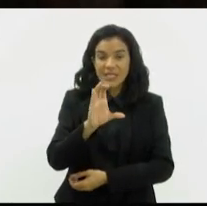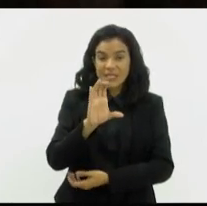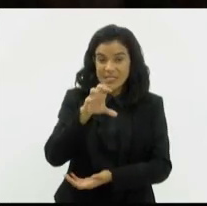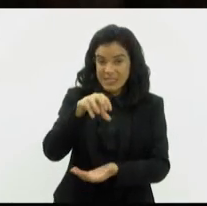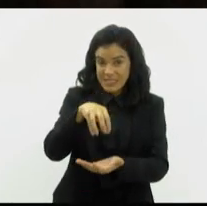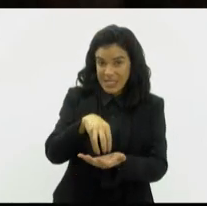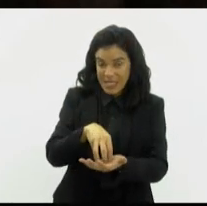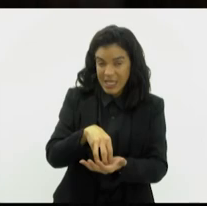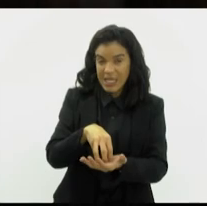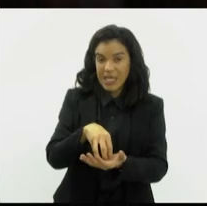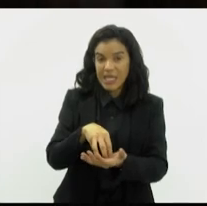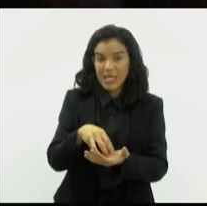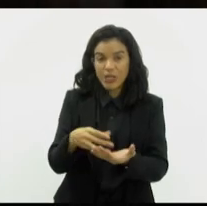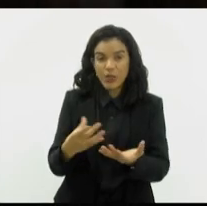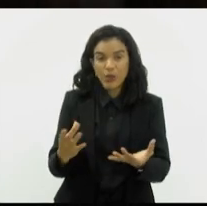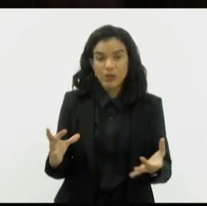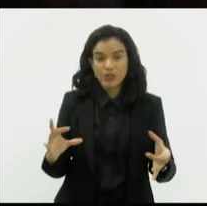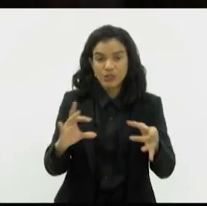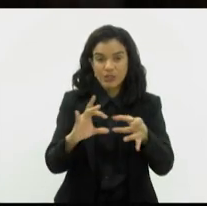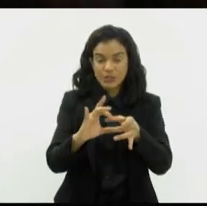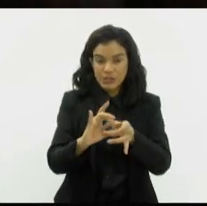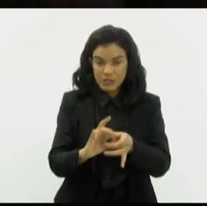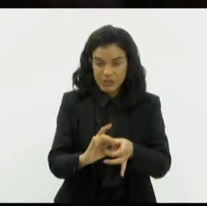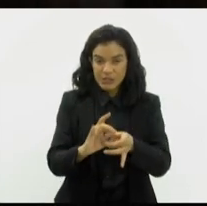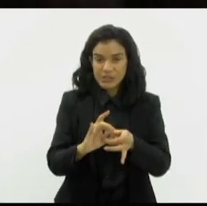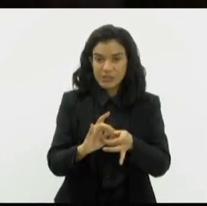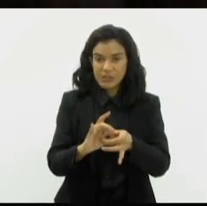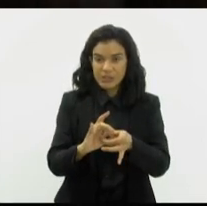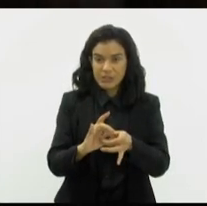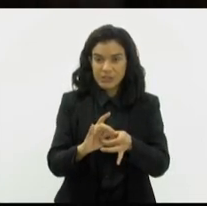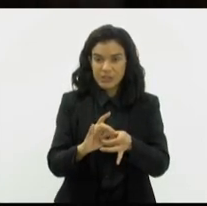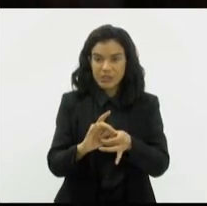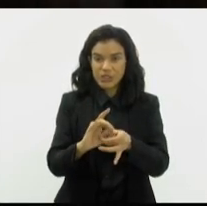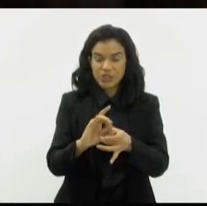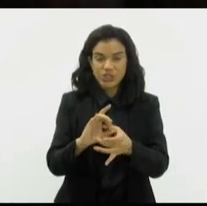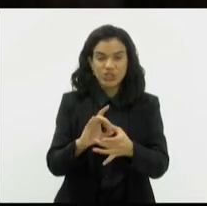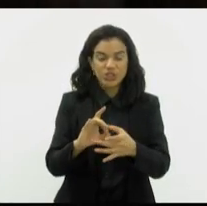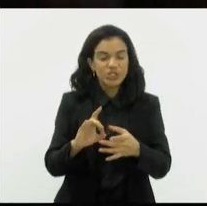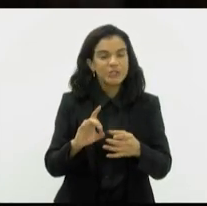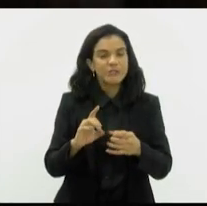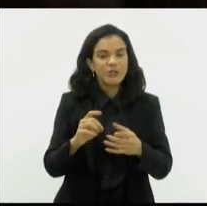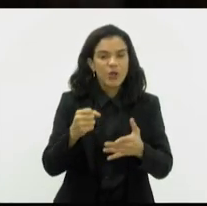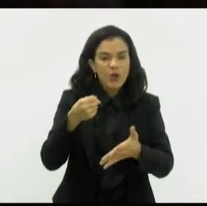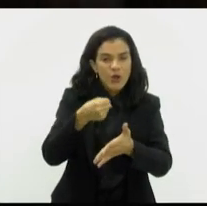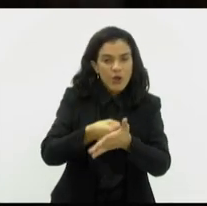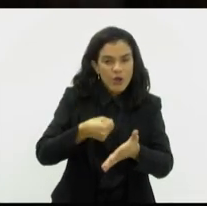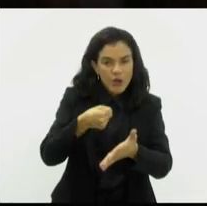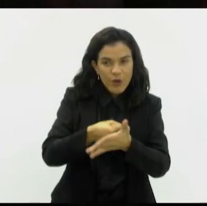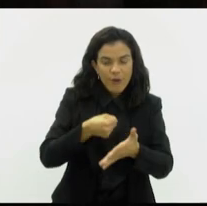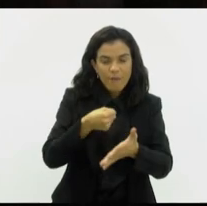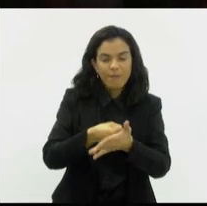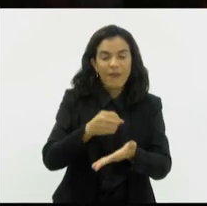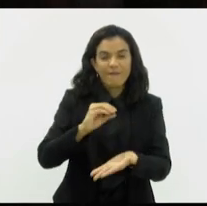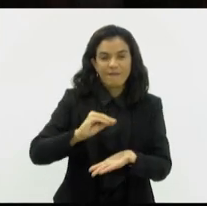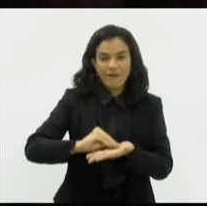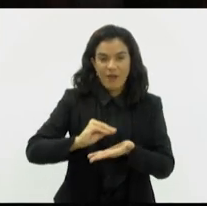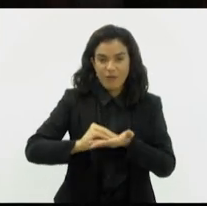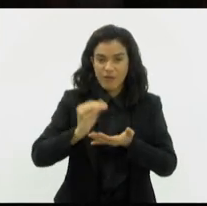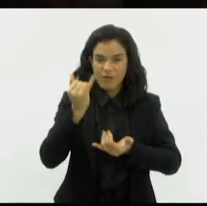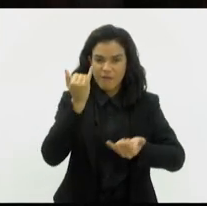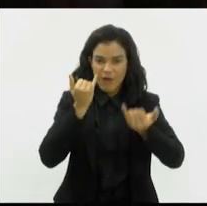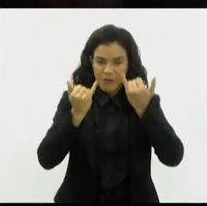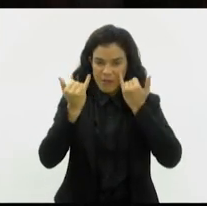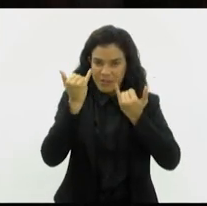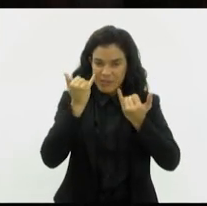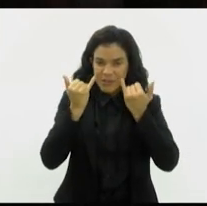Centro de Integração de Enfrentamento à Desinformação